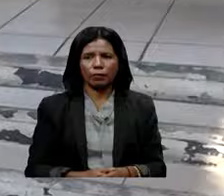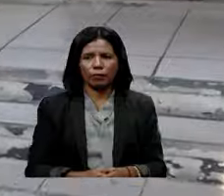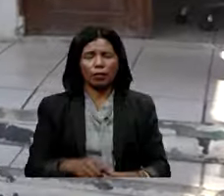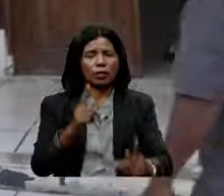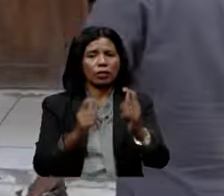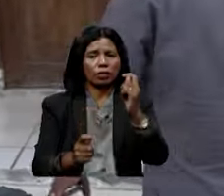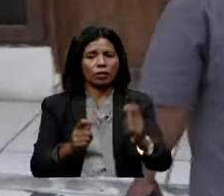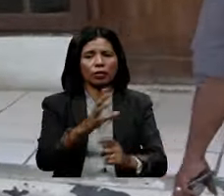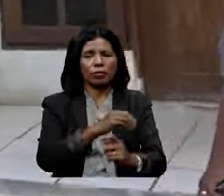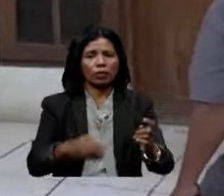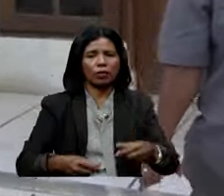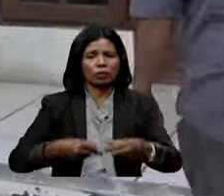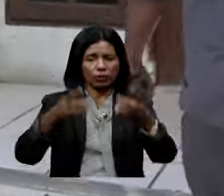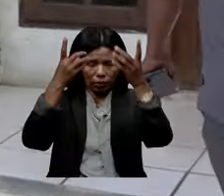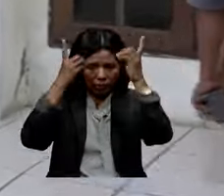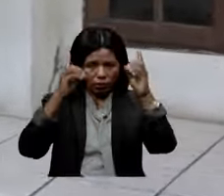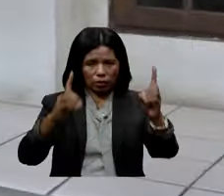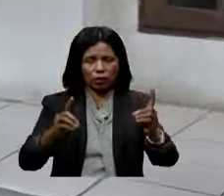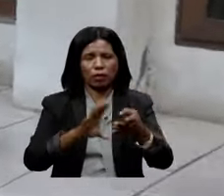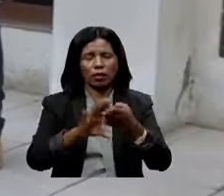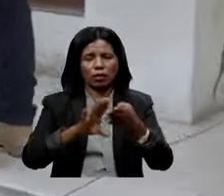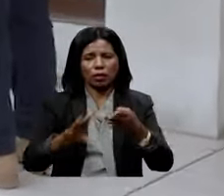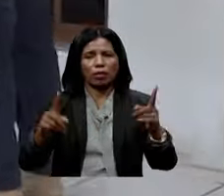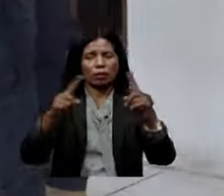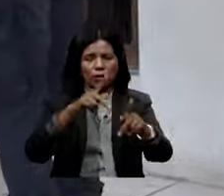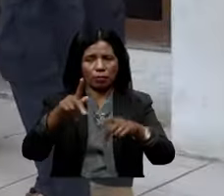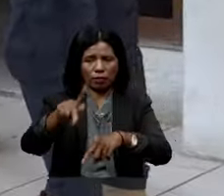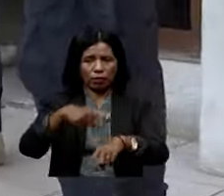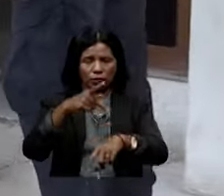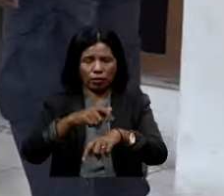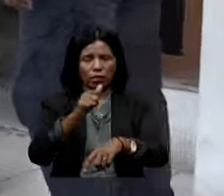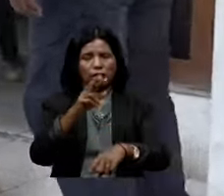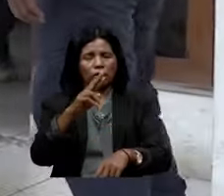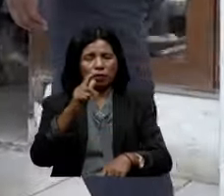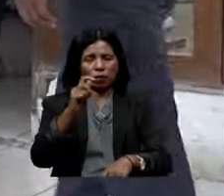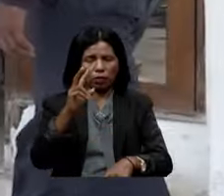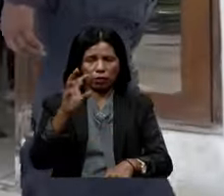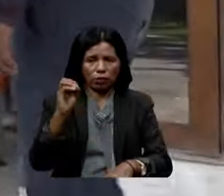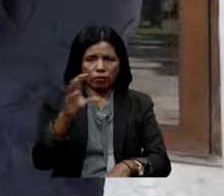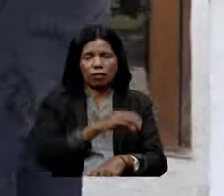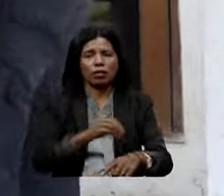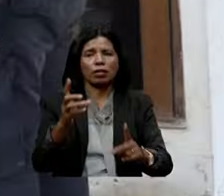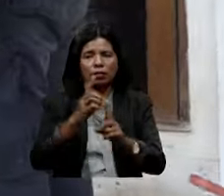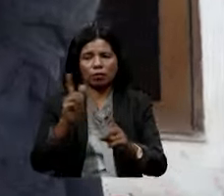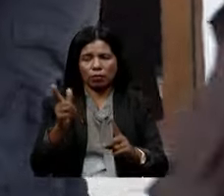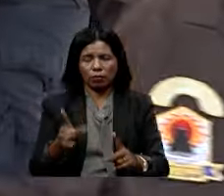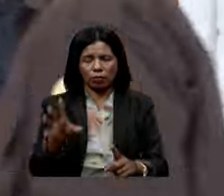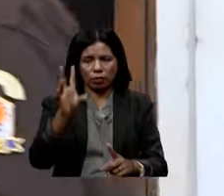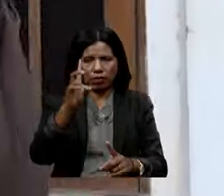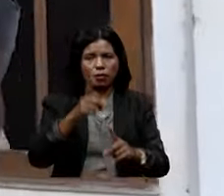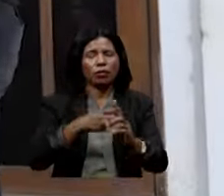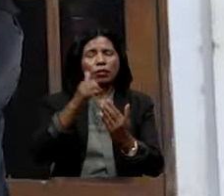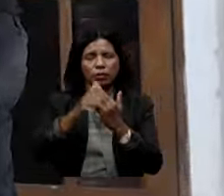Tribunal recurso a sair decisão na notificação para cidadão filipino Arnolfo Tevez e Aloran Ronulo Recinhito Fulanzunho